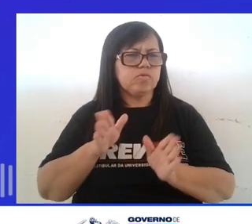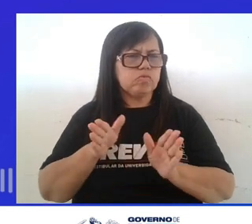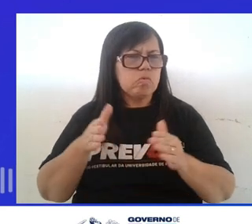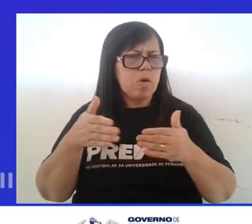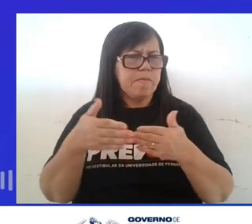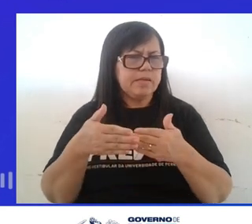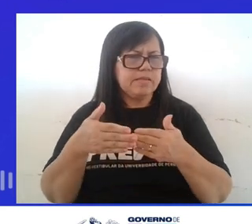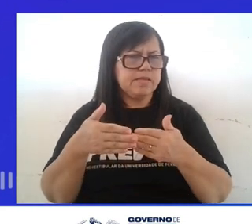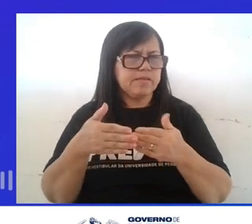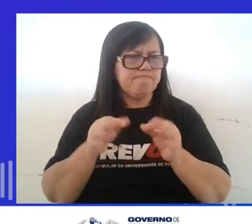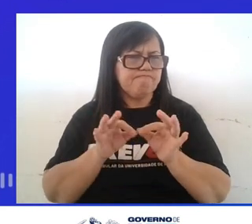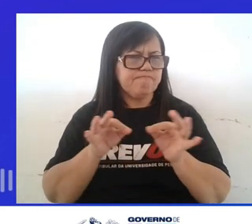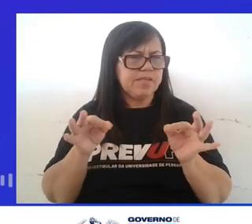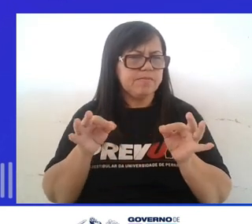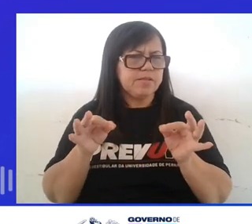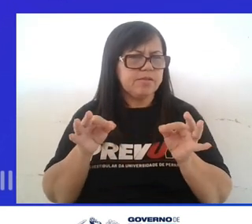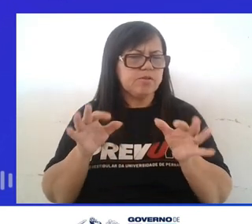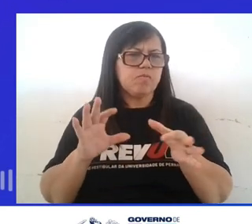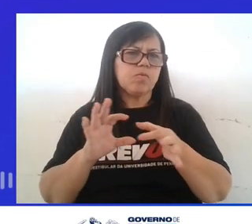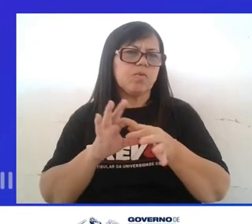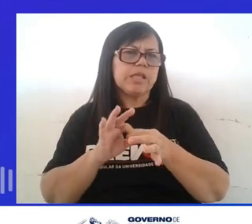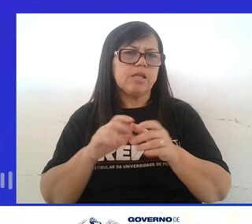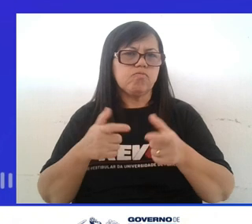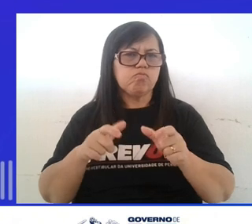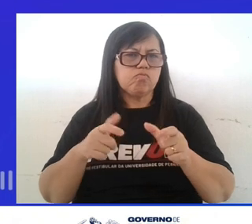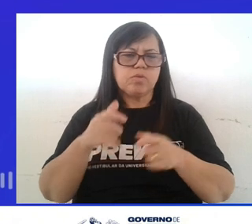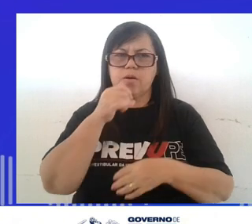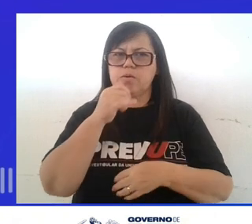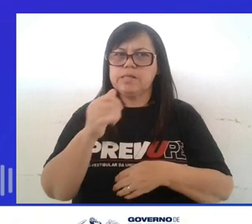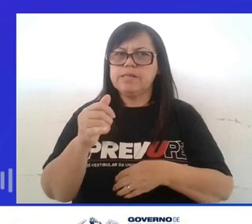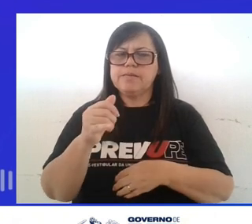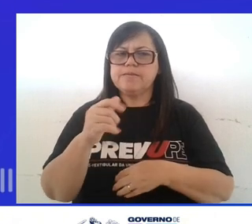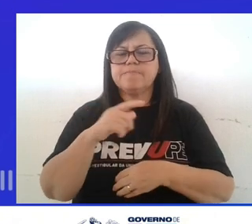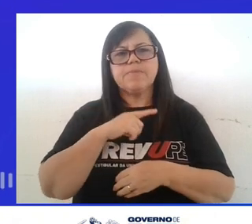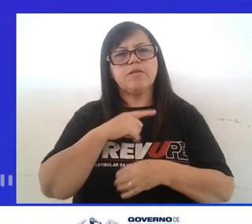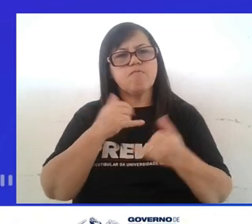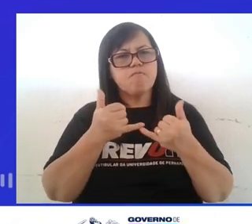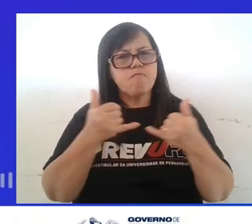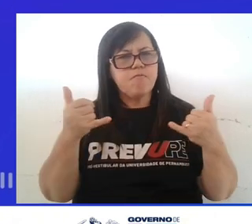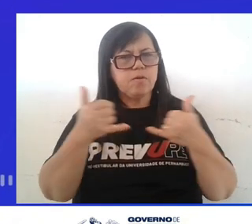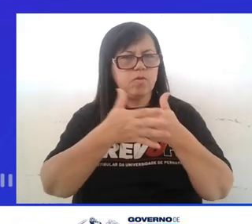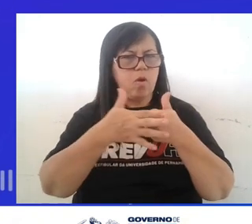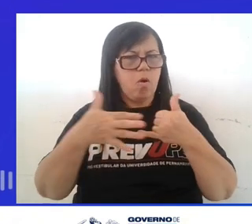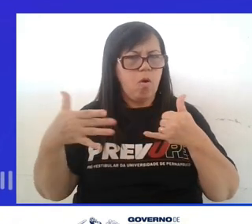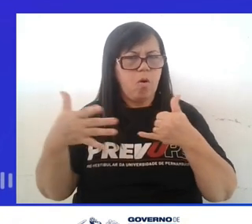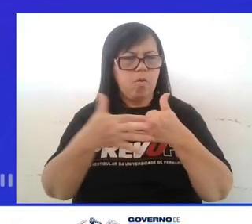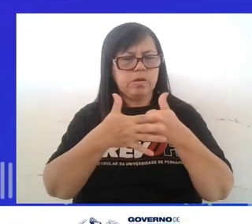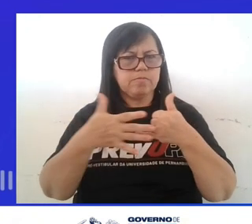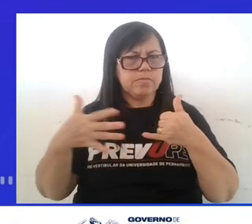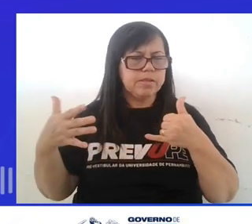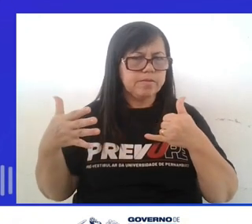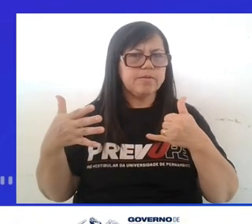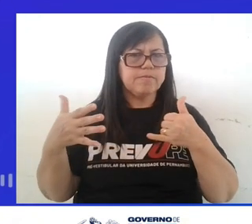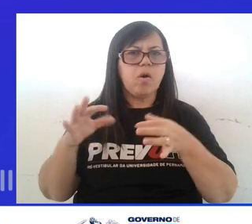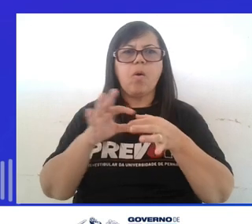ligada num circuito. Então eu tenho uma bateria e eu tenho um fio de cobre ligando os polos